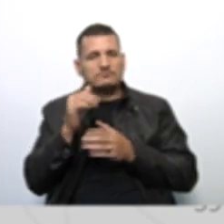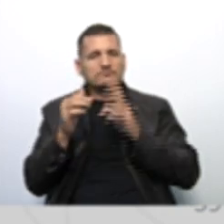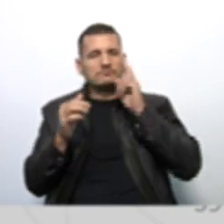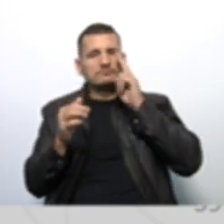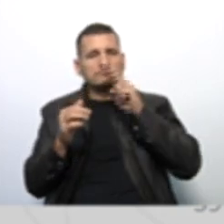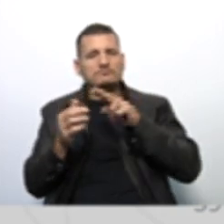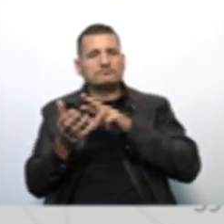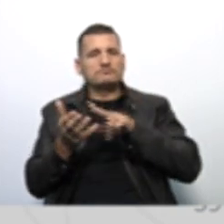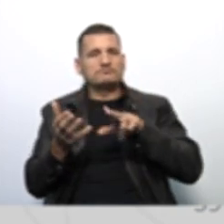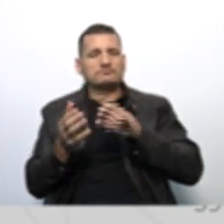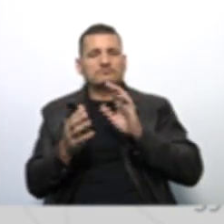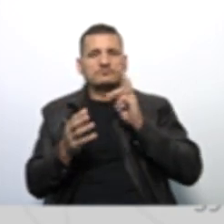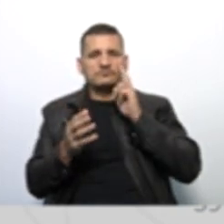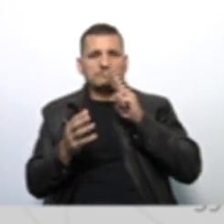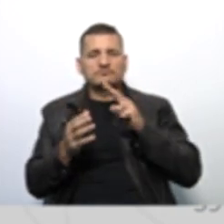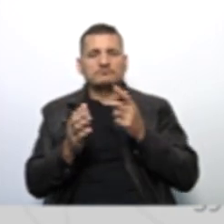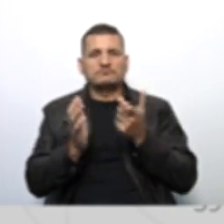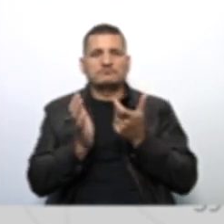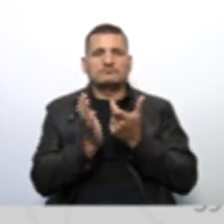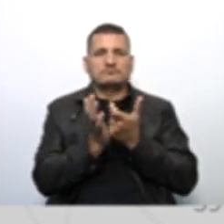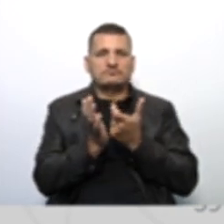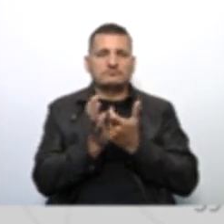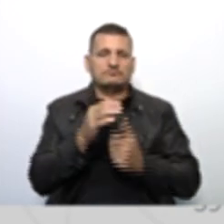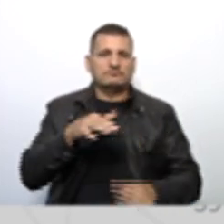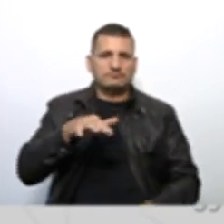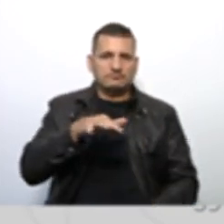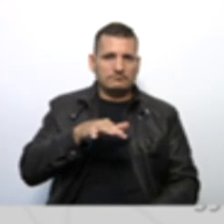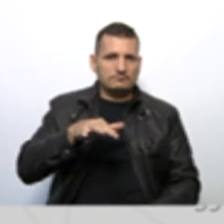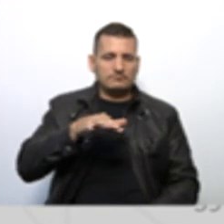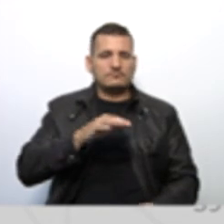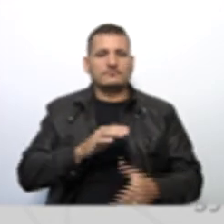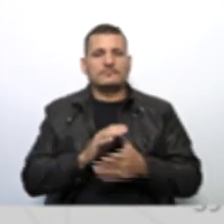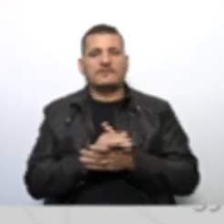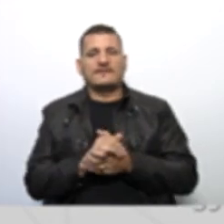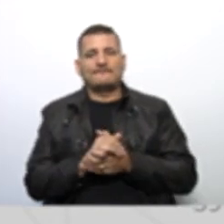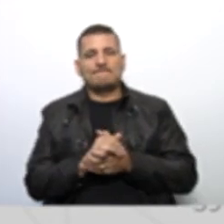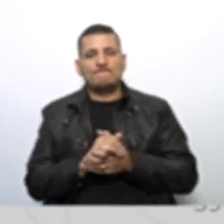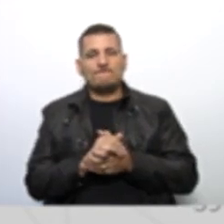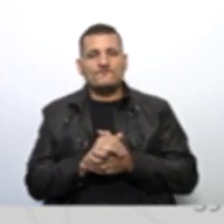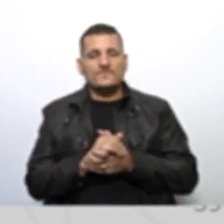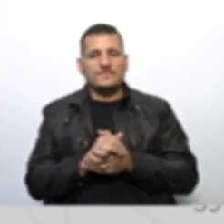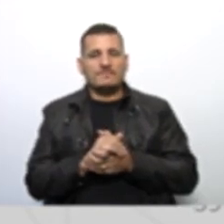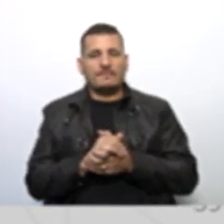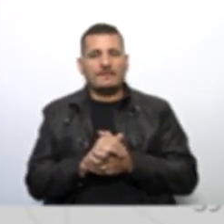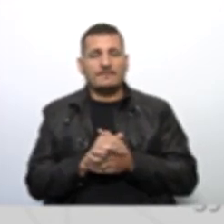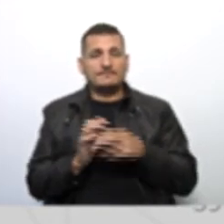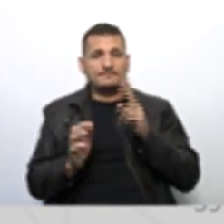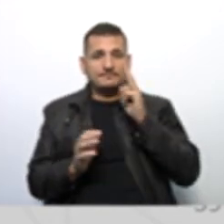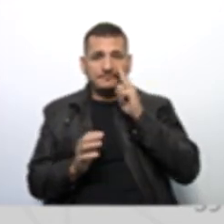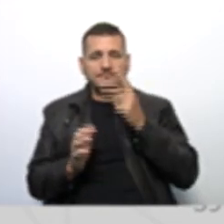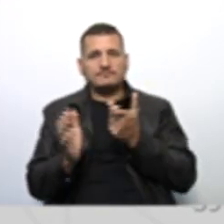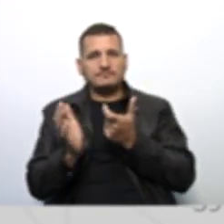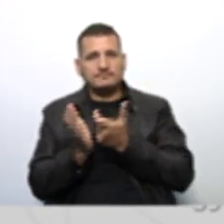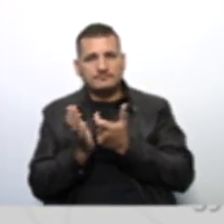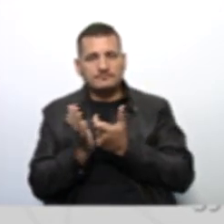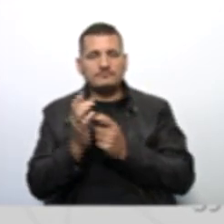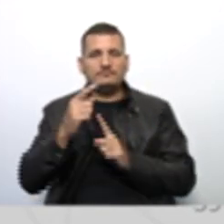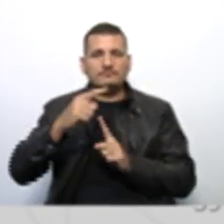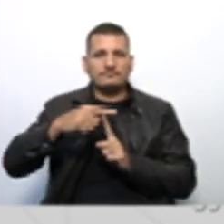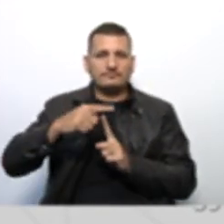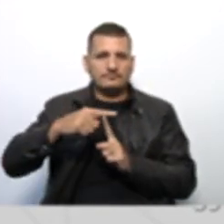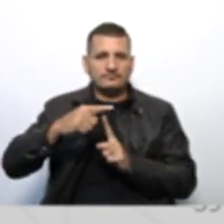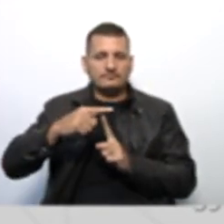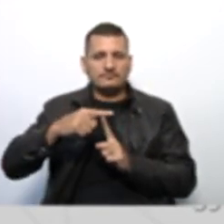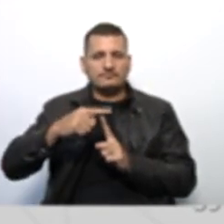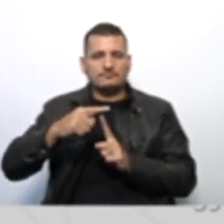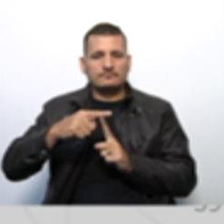A gente viu a classificação em relação à área de abrangência. A gente acabou de ver aí a classificação segundo a topologia, a